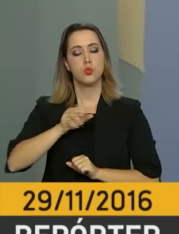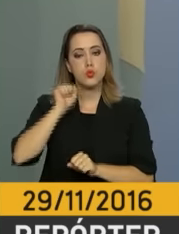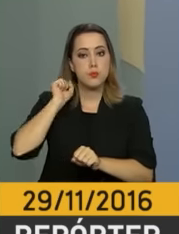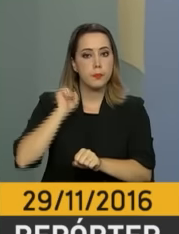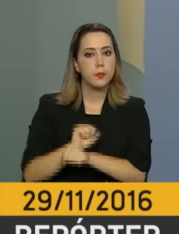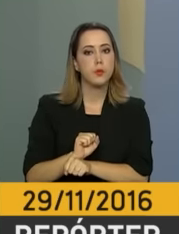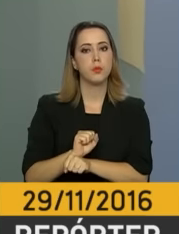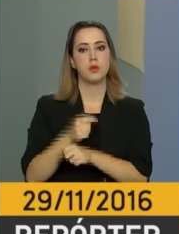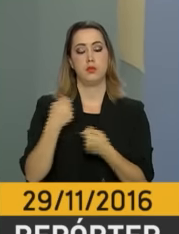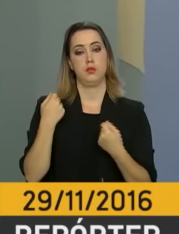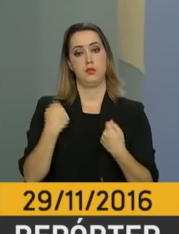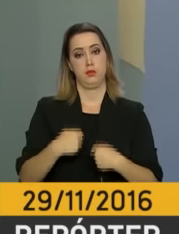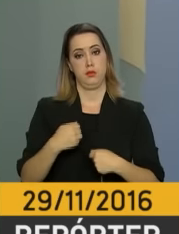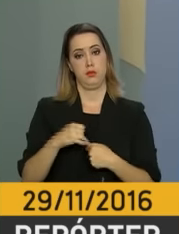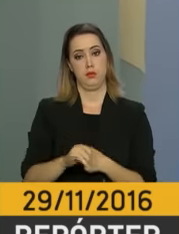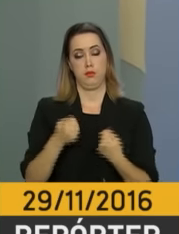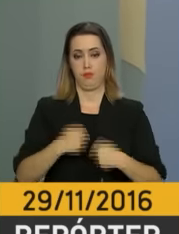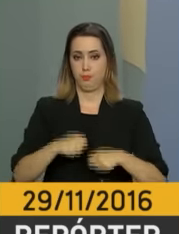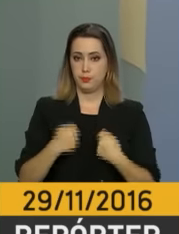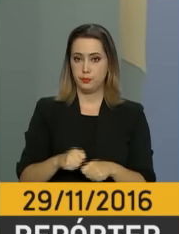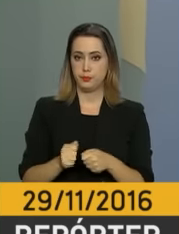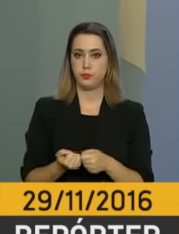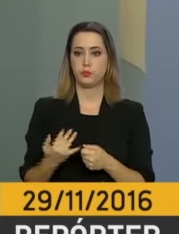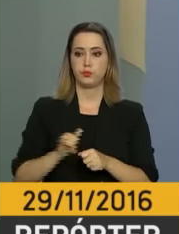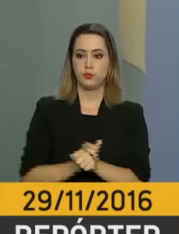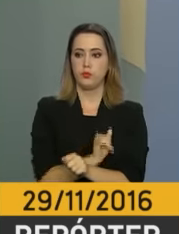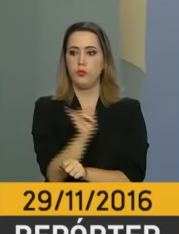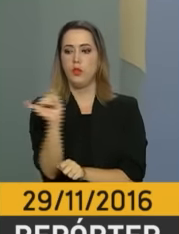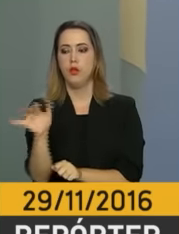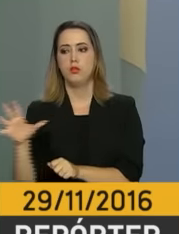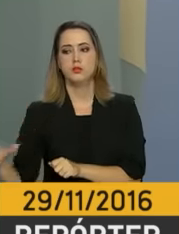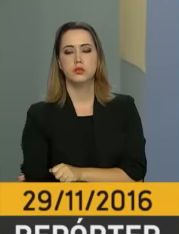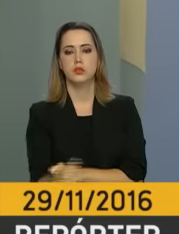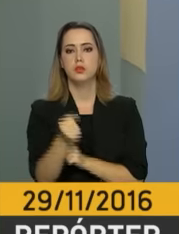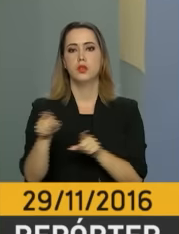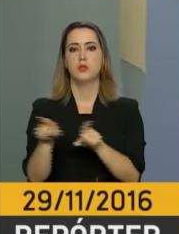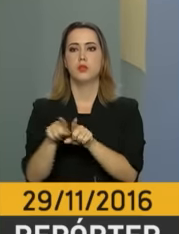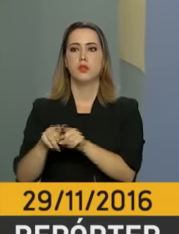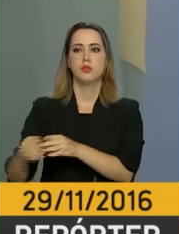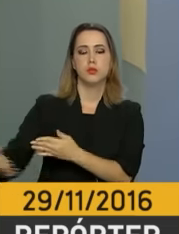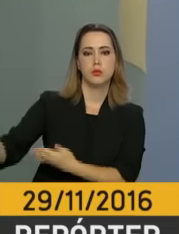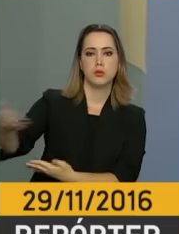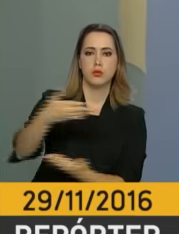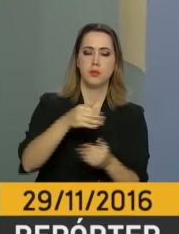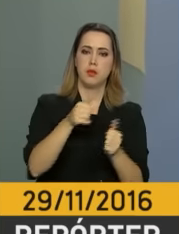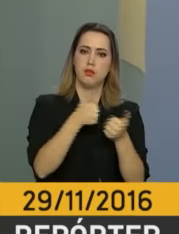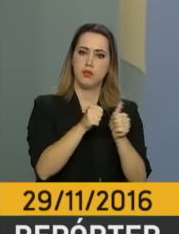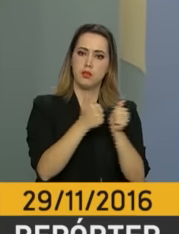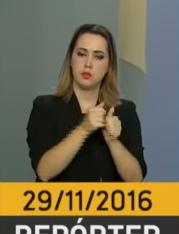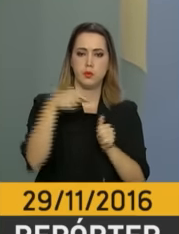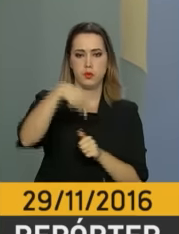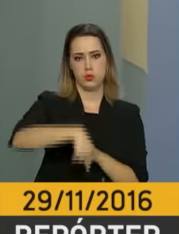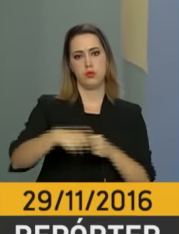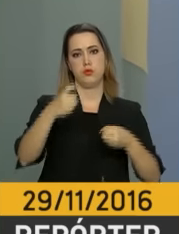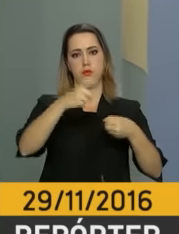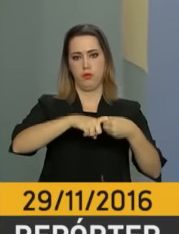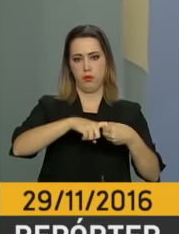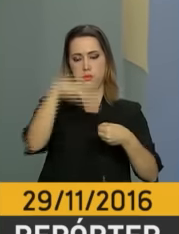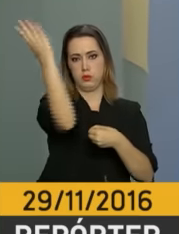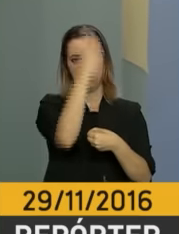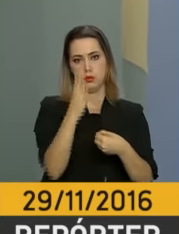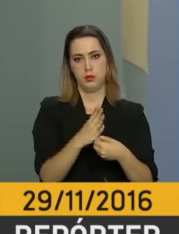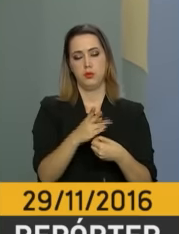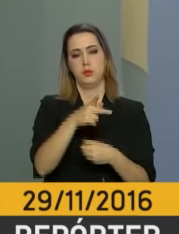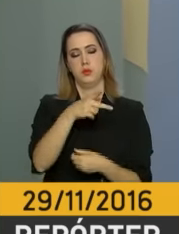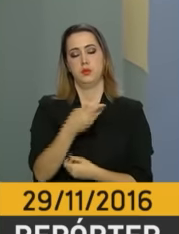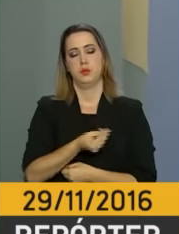para auxiliar no resgate e traslado aos brasileiros vítimas do acidente. O